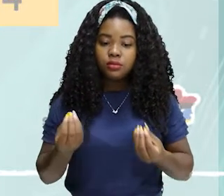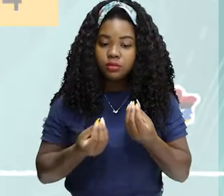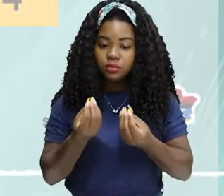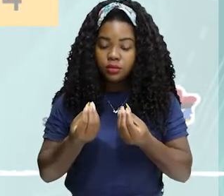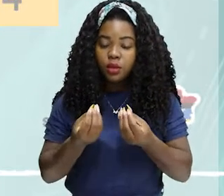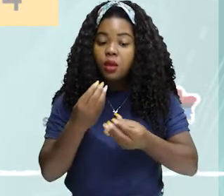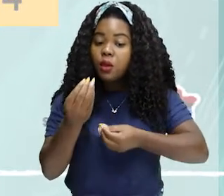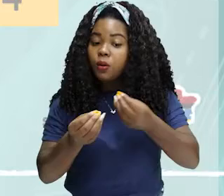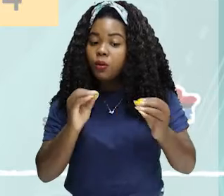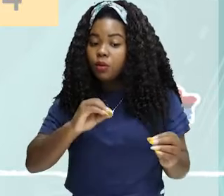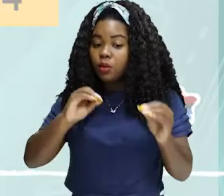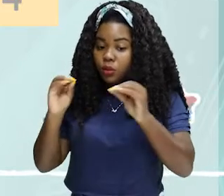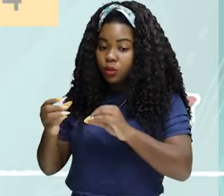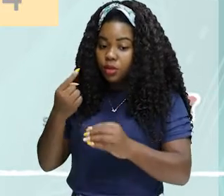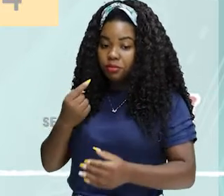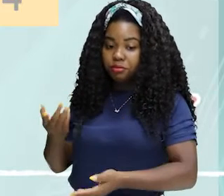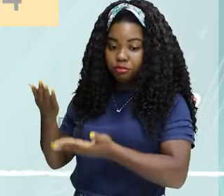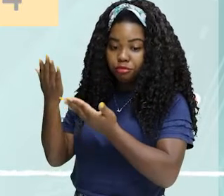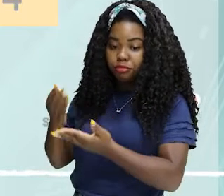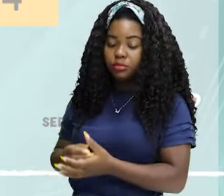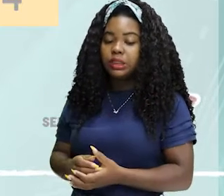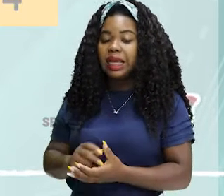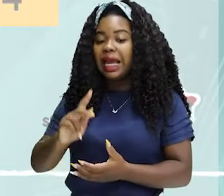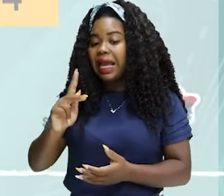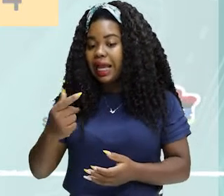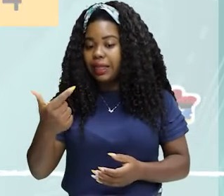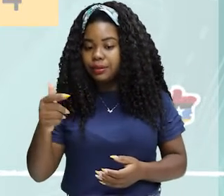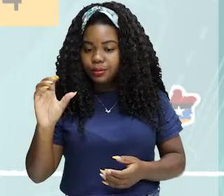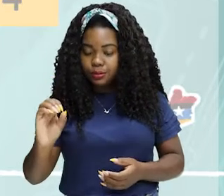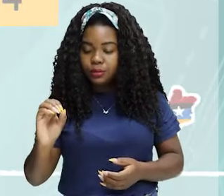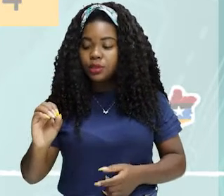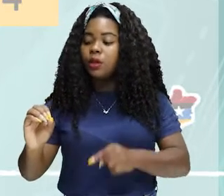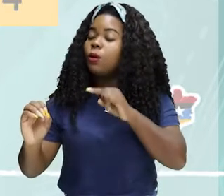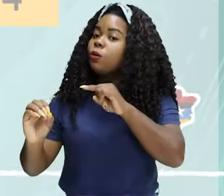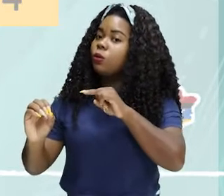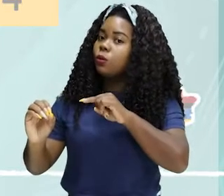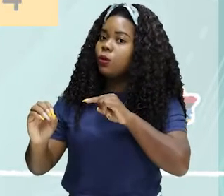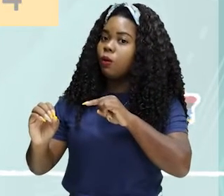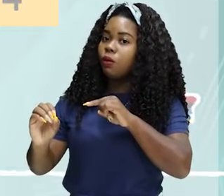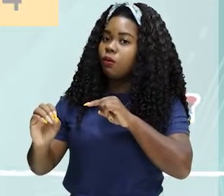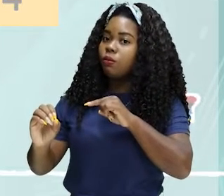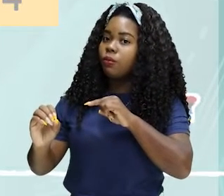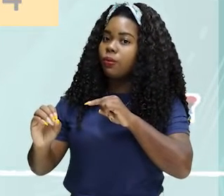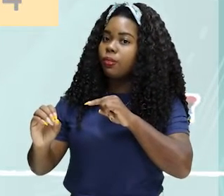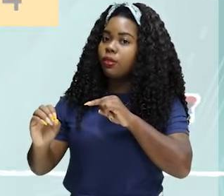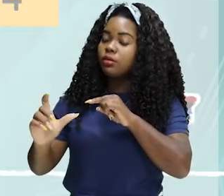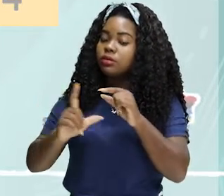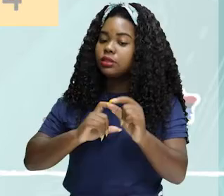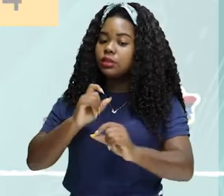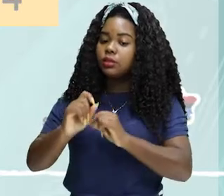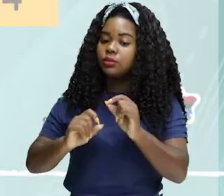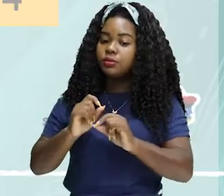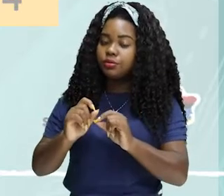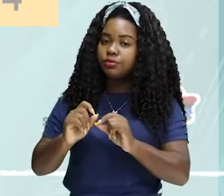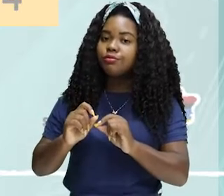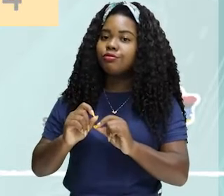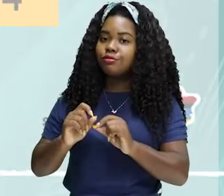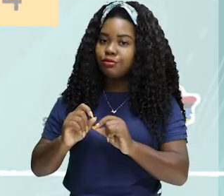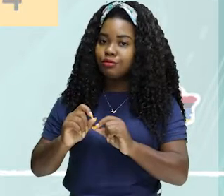coloquei 2H2O, né, o O, ele naturalmente ele vai